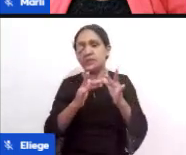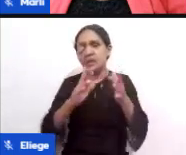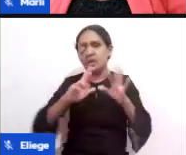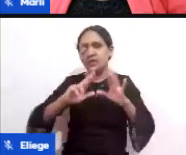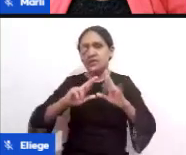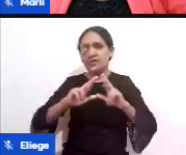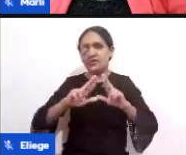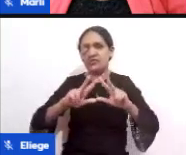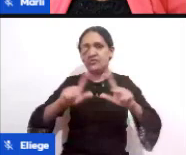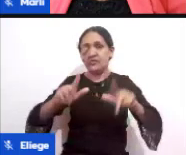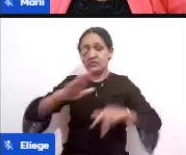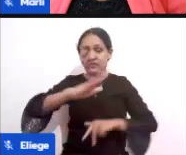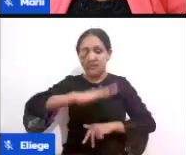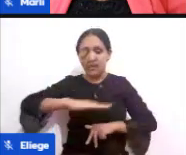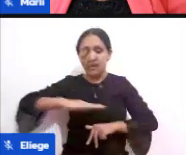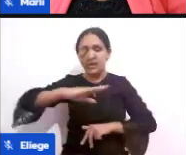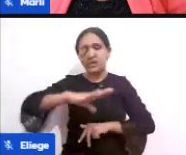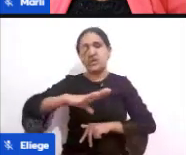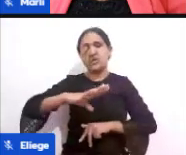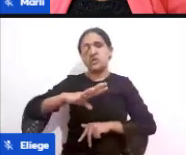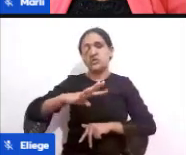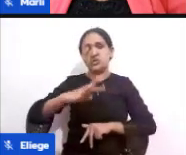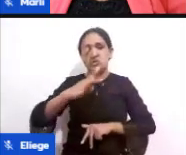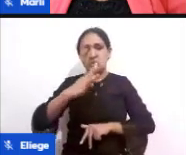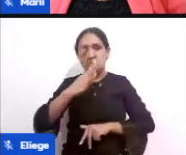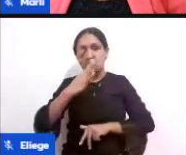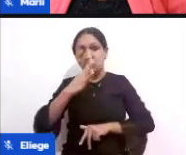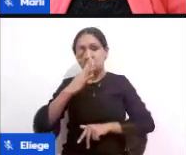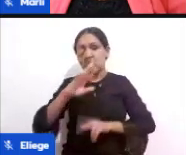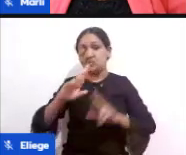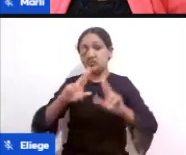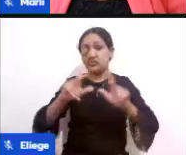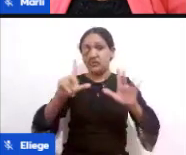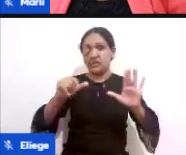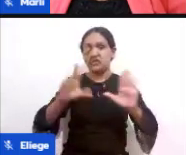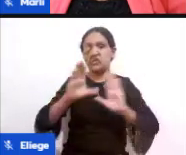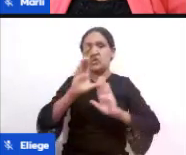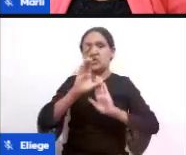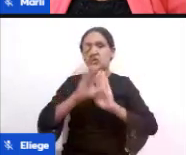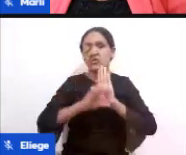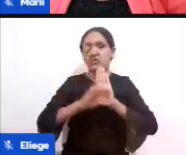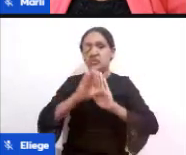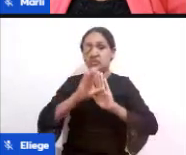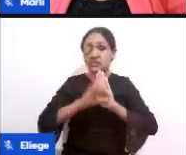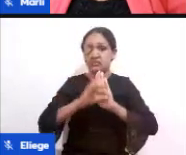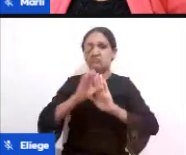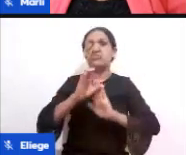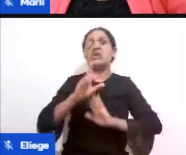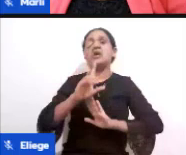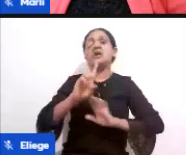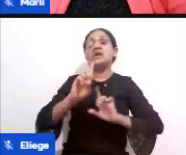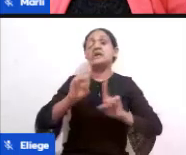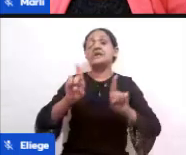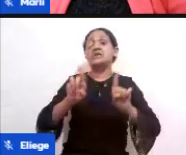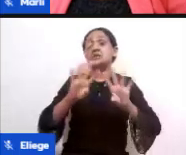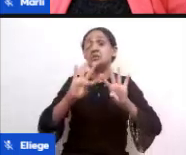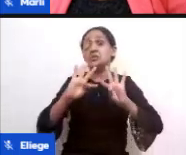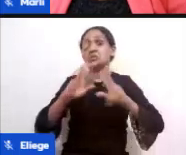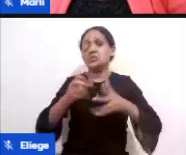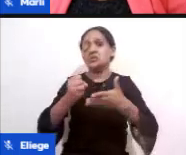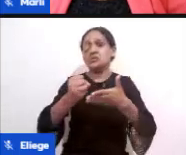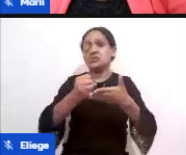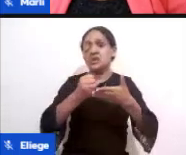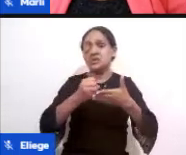do conhecimento ou os diferentes componentes curriculares. E isso tudo vai trazendo significado para essa criança, para esse